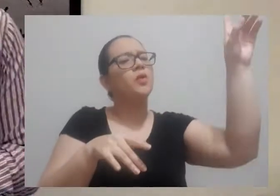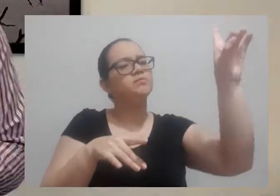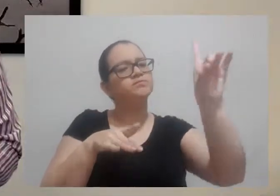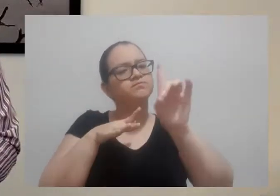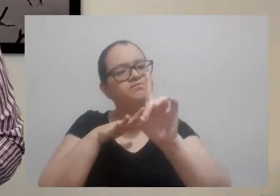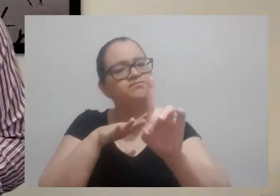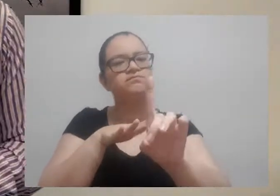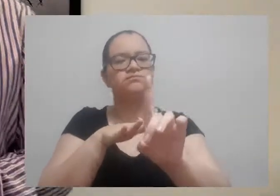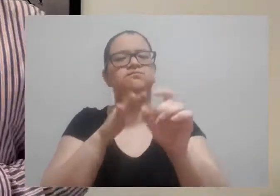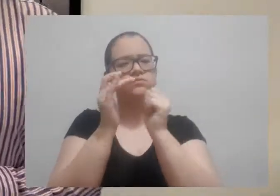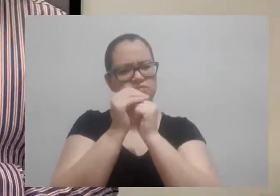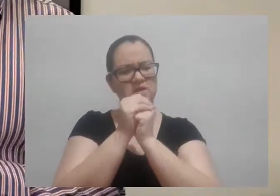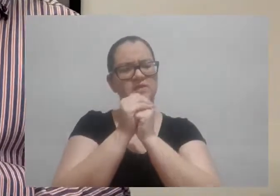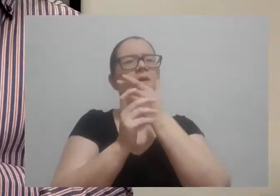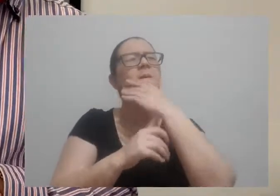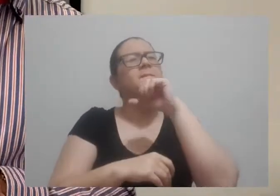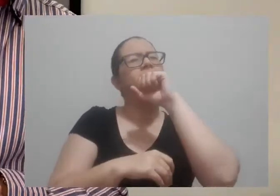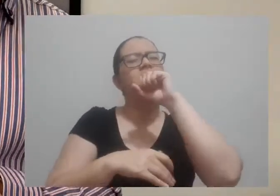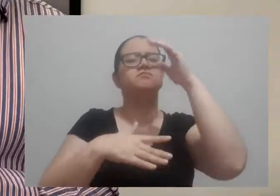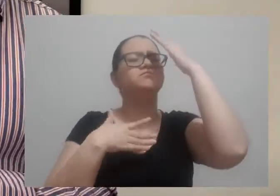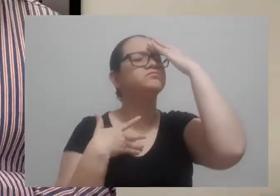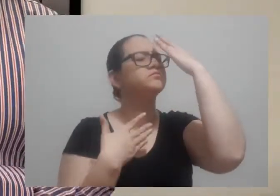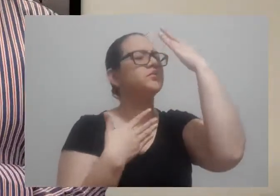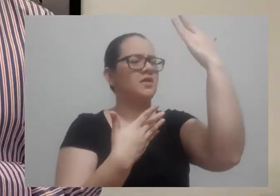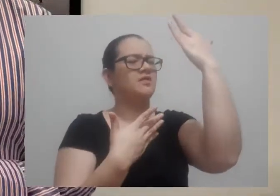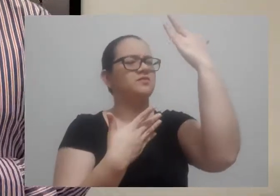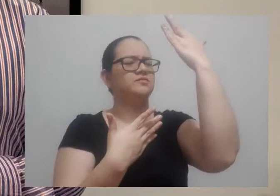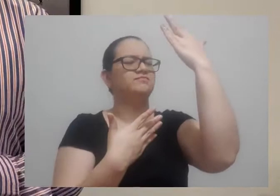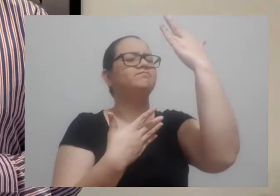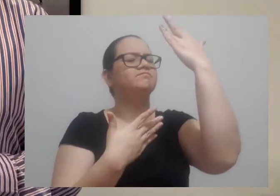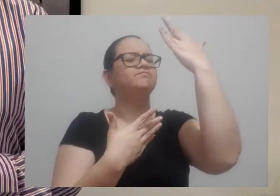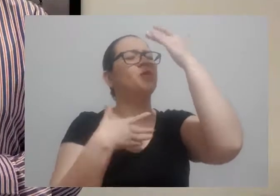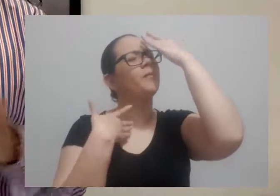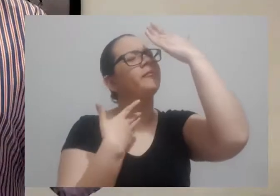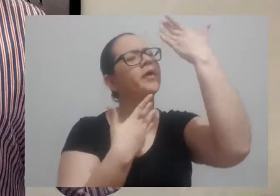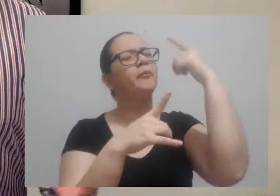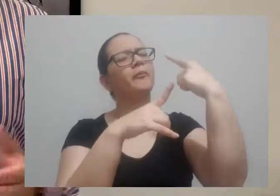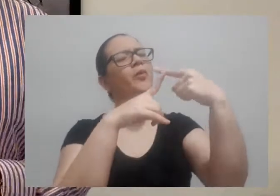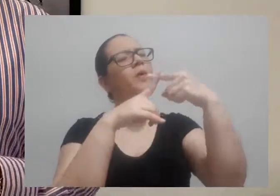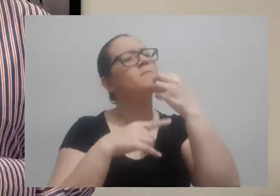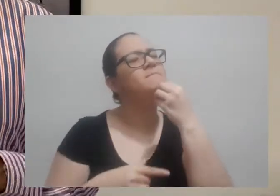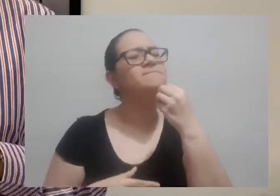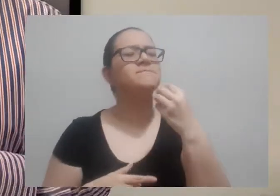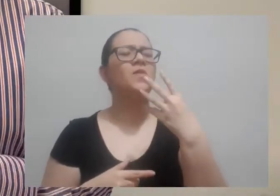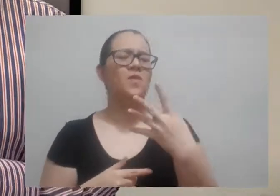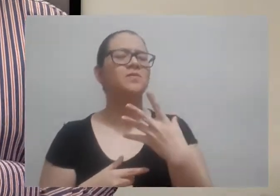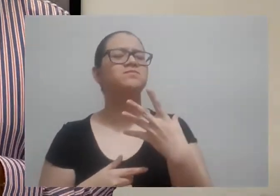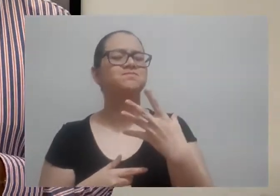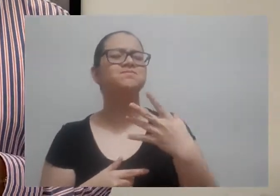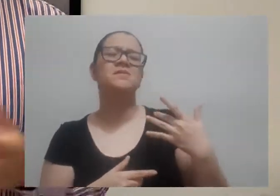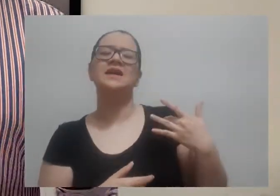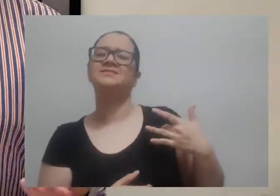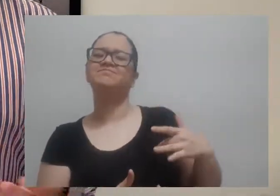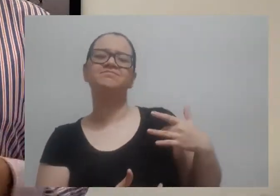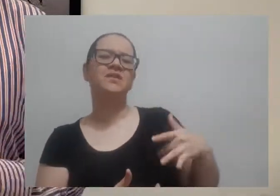obrigado. Muito obrigado por sua bondade, por sua misericórdia infinita,